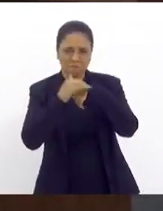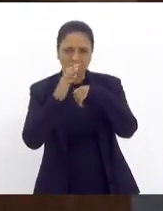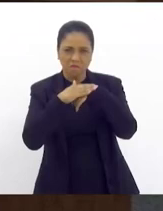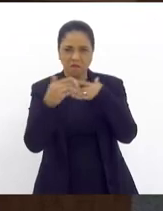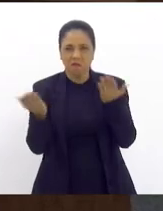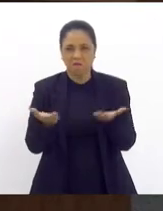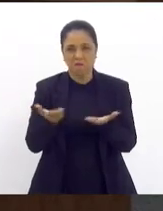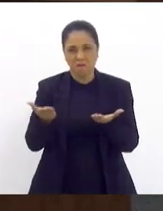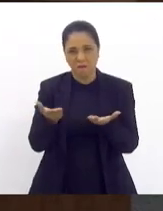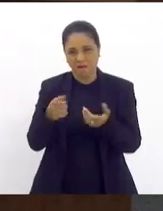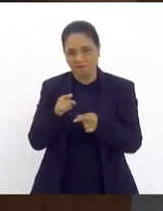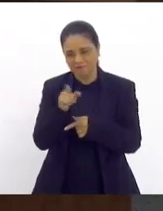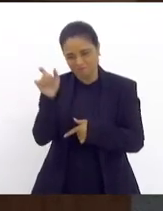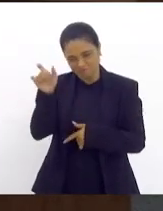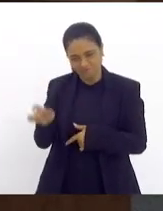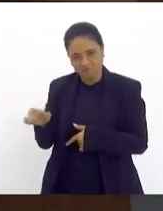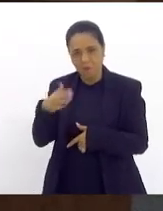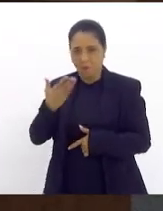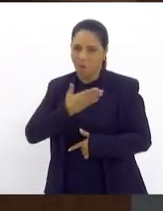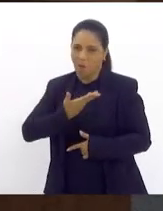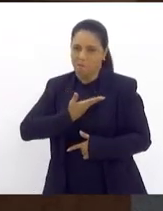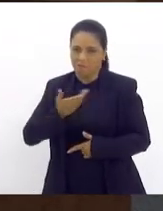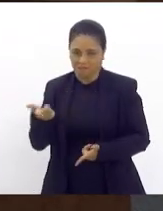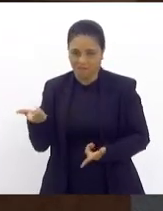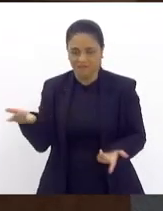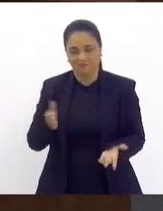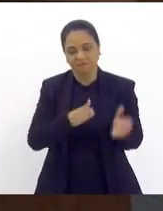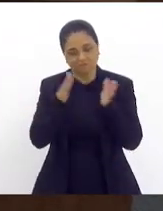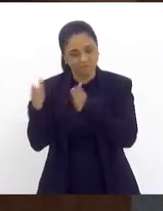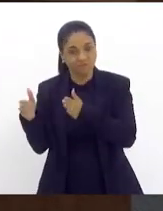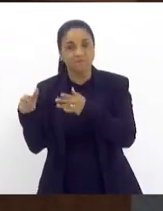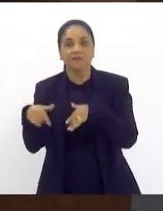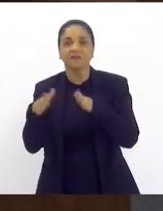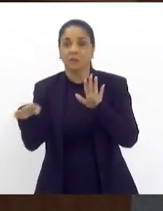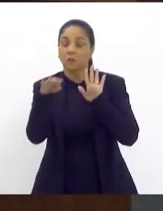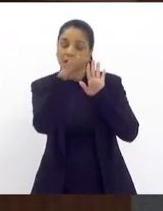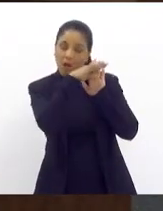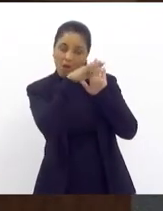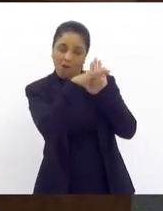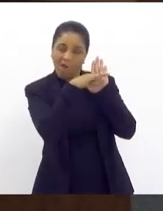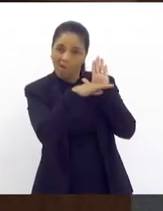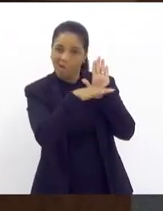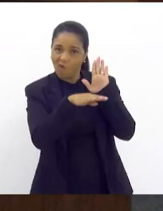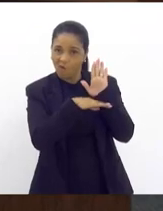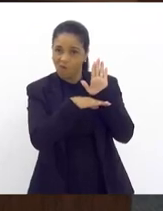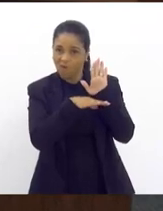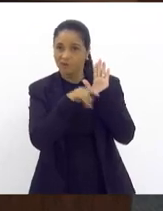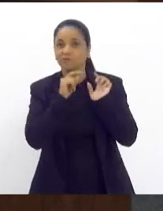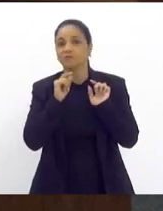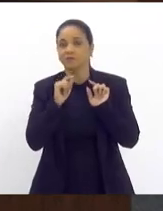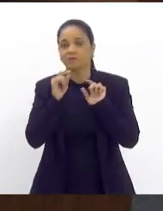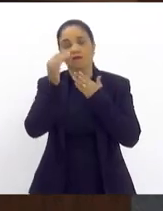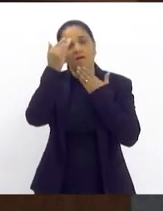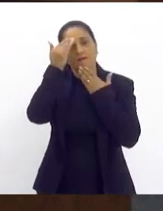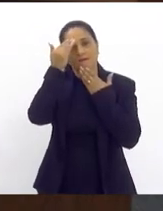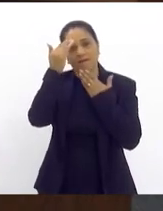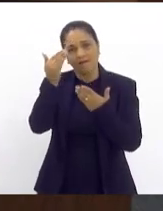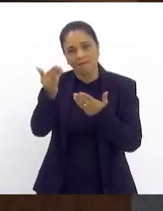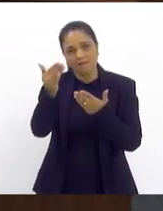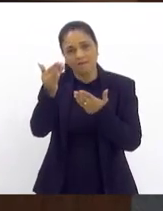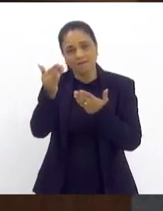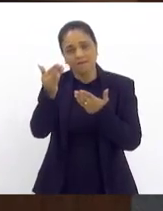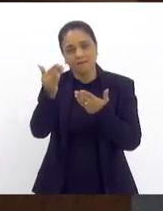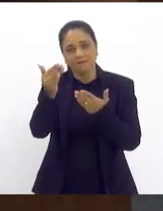Deputado olha Presidente eu eu pedi esse pela ordem para fazer um agradecimento